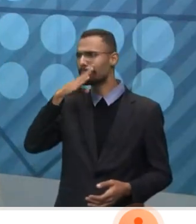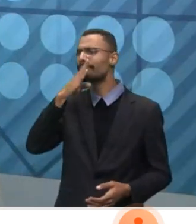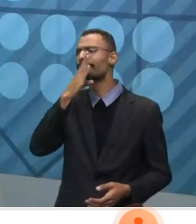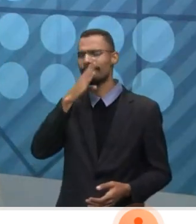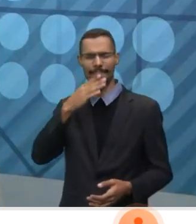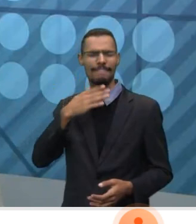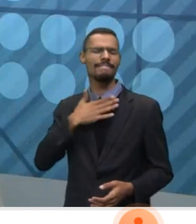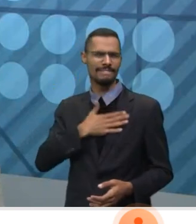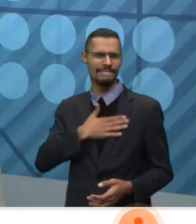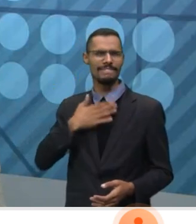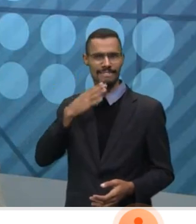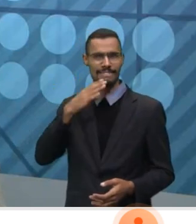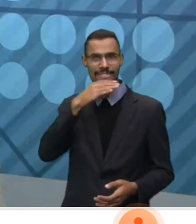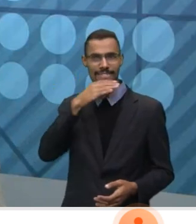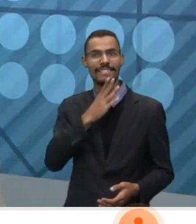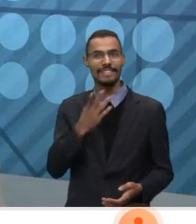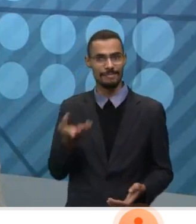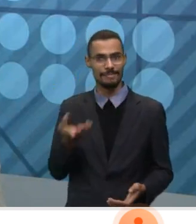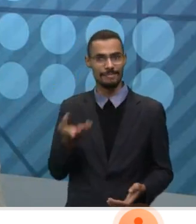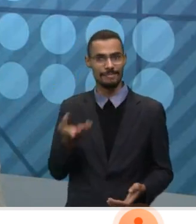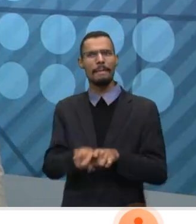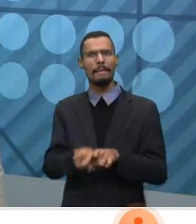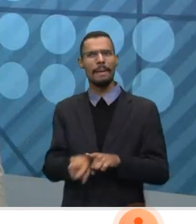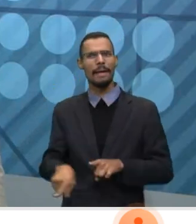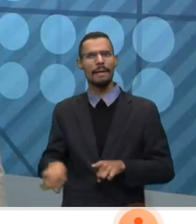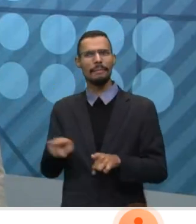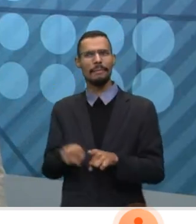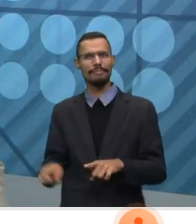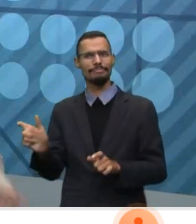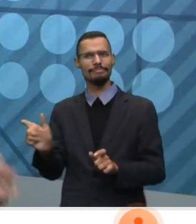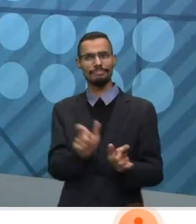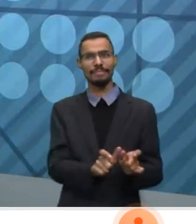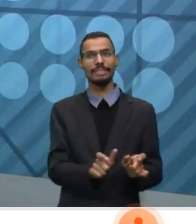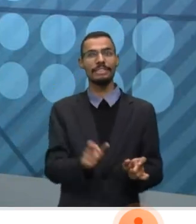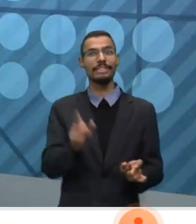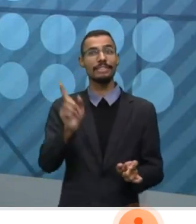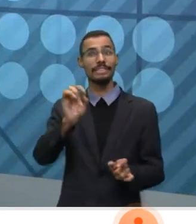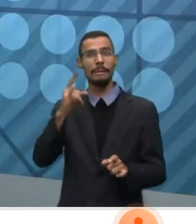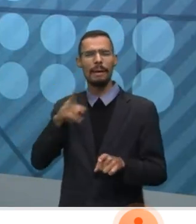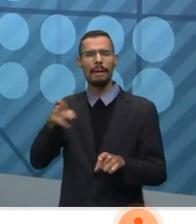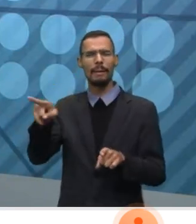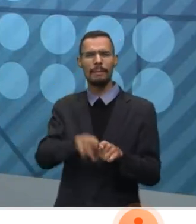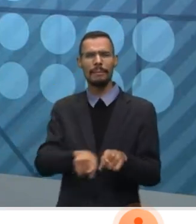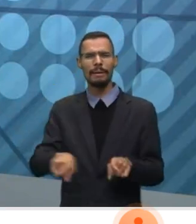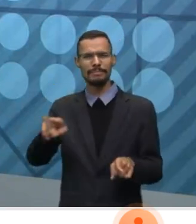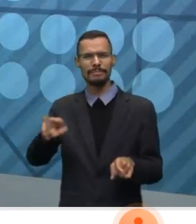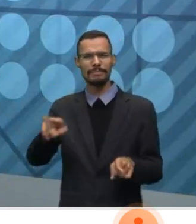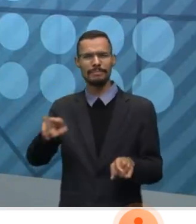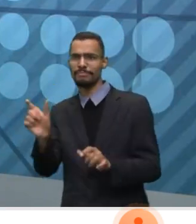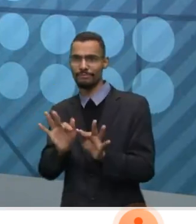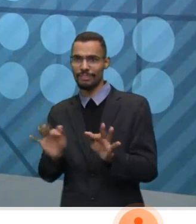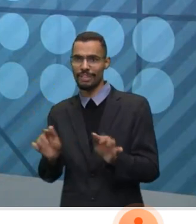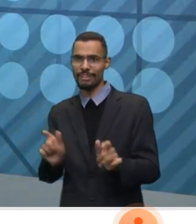gosto. Então, é o mesmo raciocínio, quando se repete o tópico da frase.